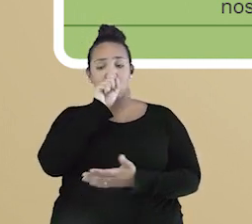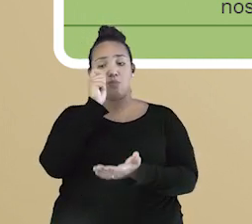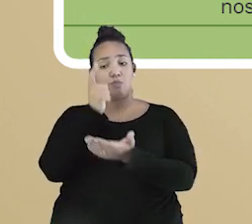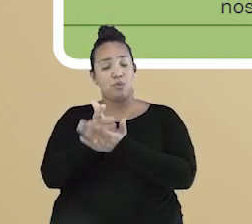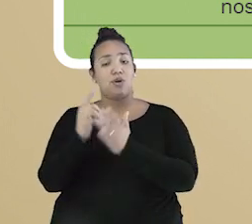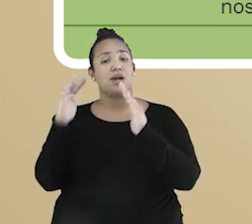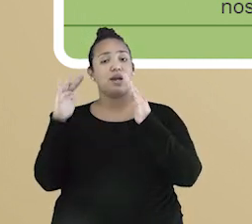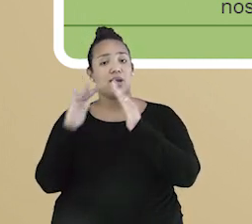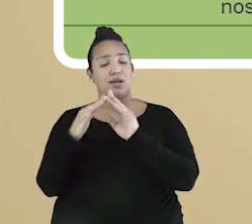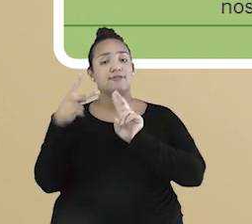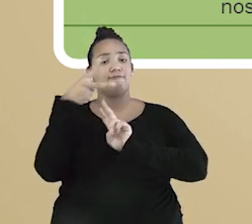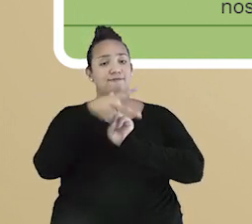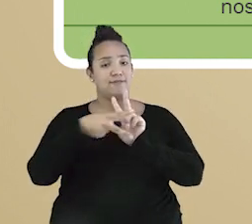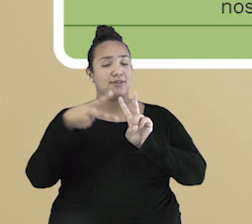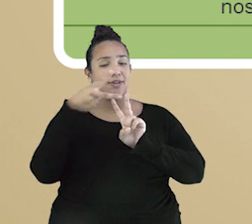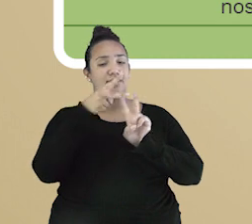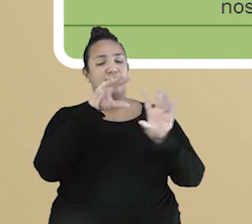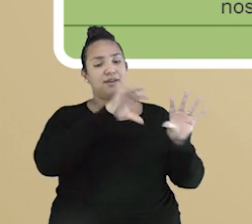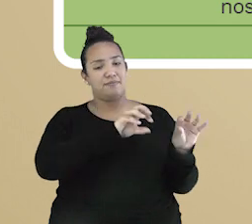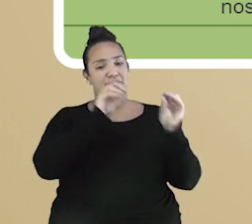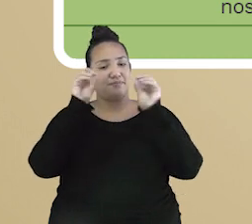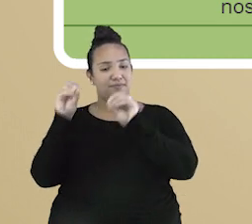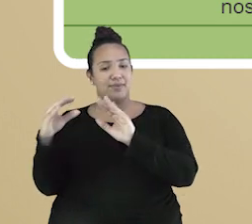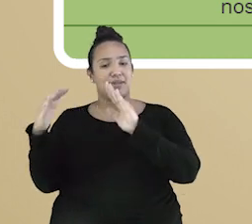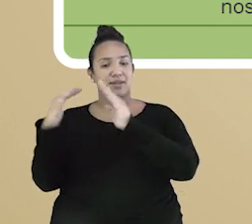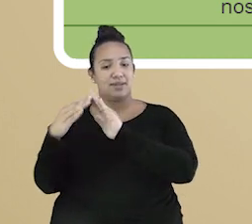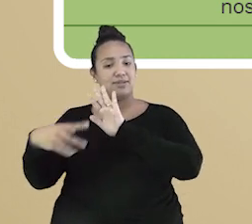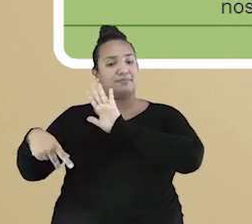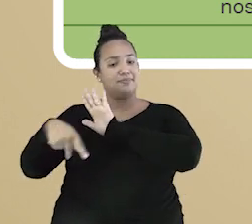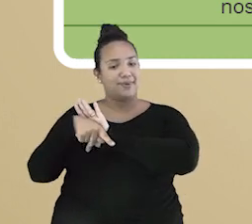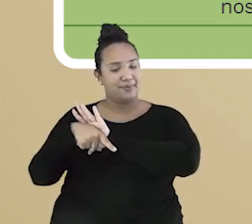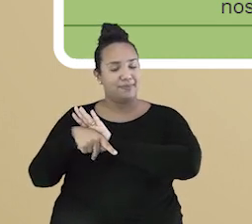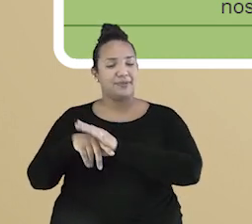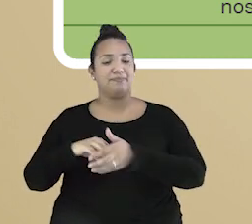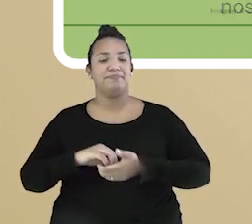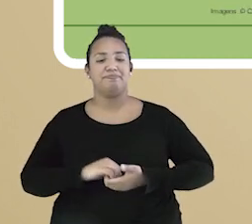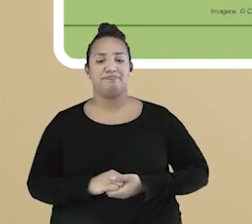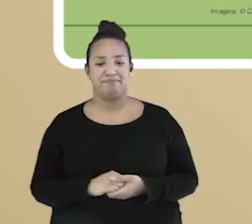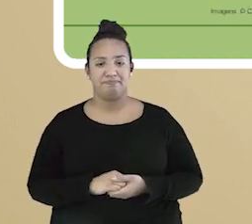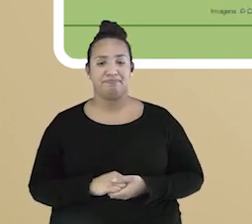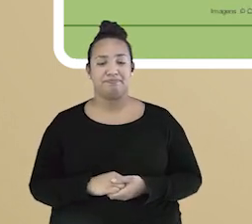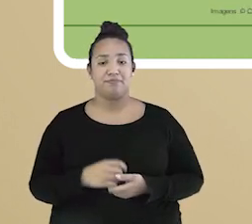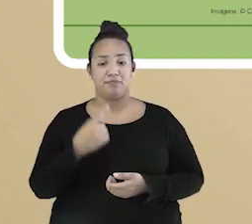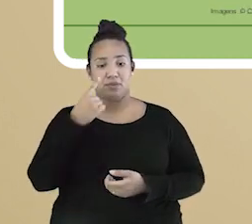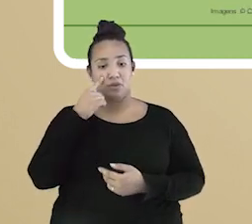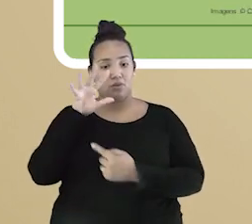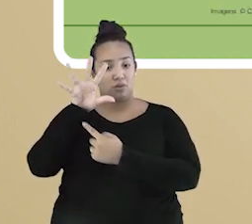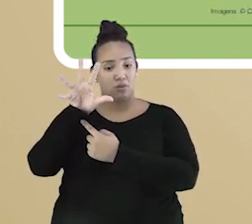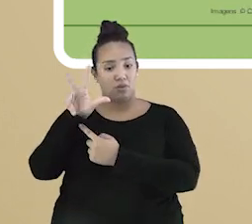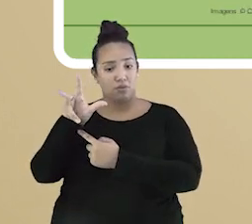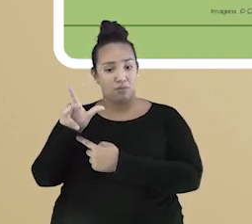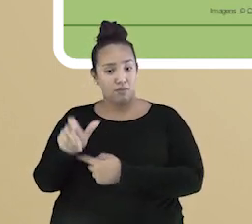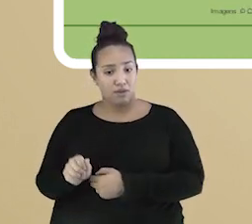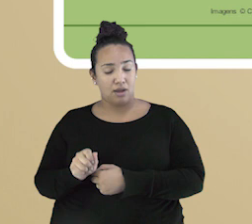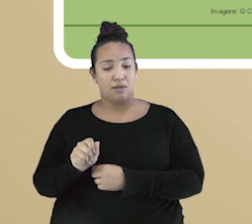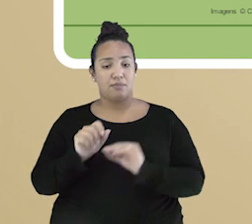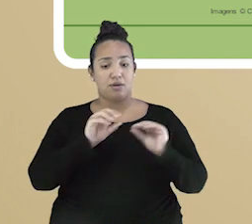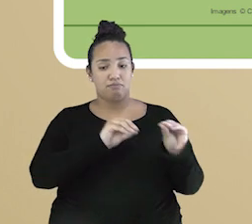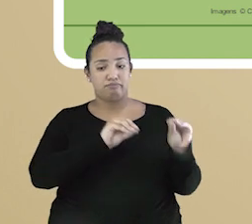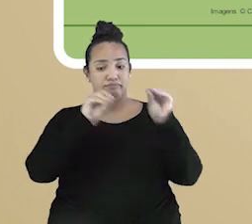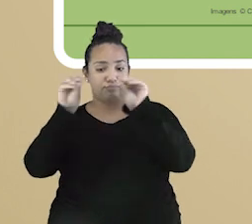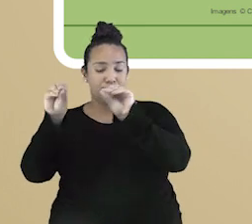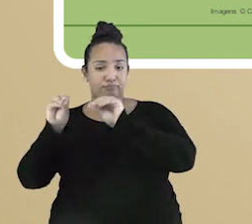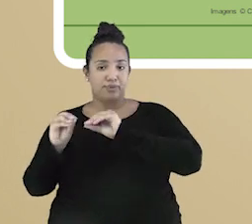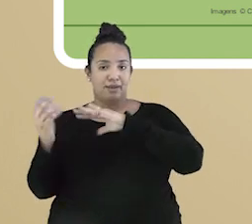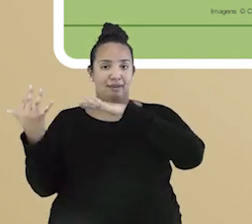uma casa em Viana e nós nos mudamos para a nossa casa própria. Esse é o mapa que representa o fluxo